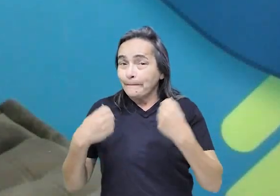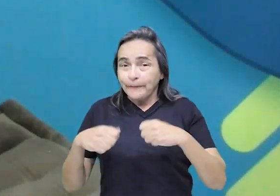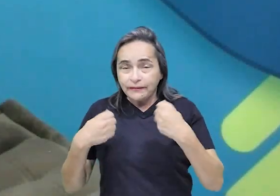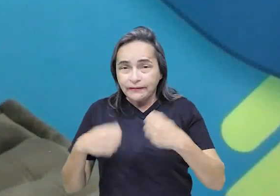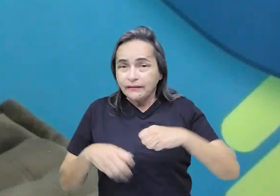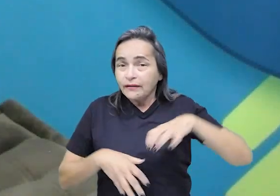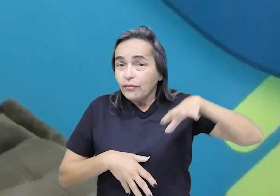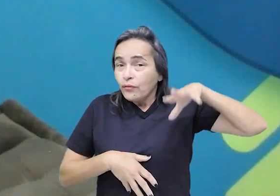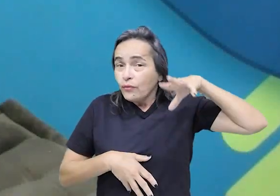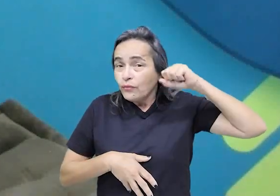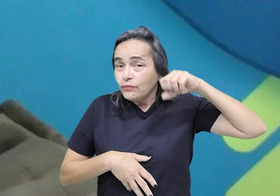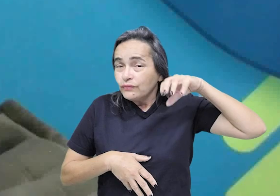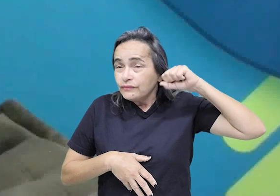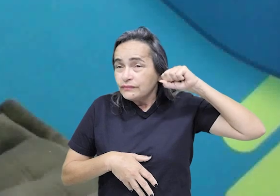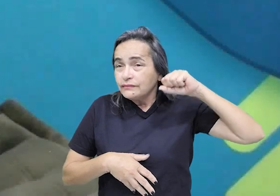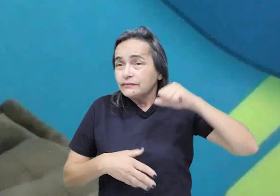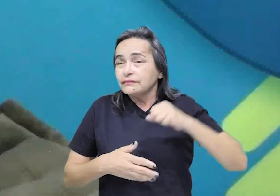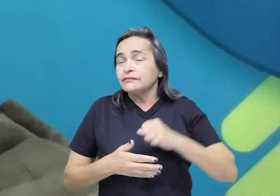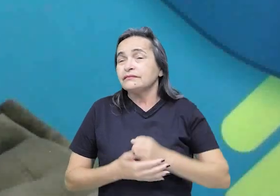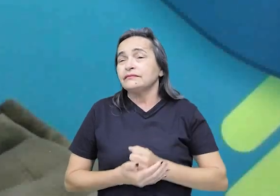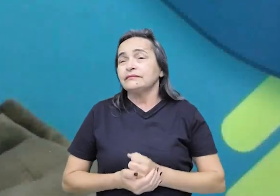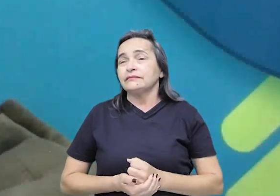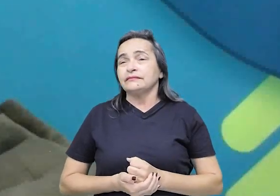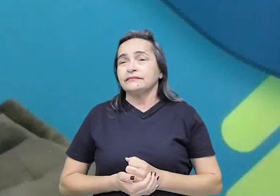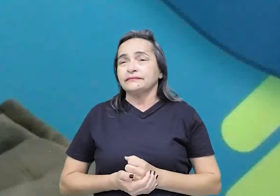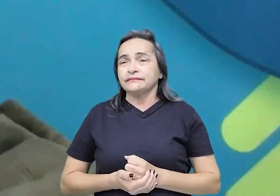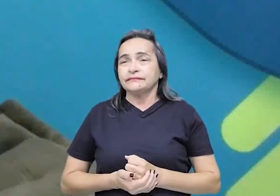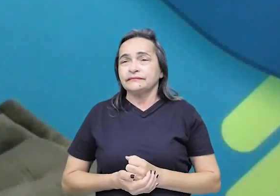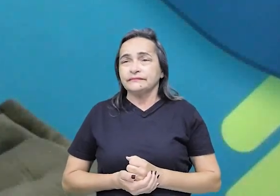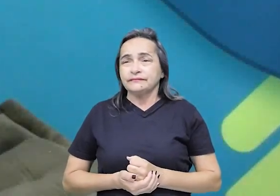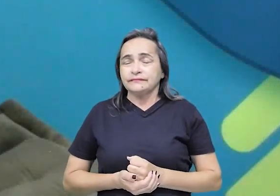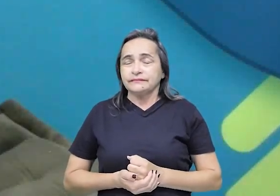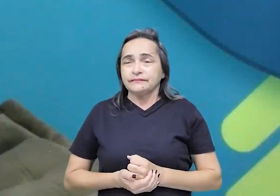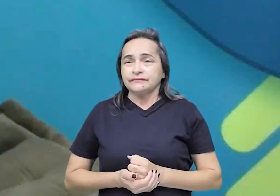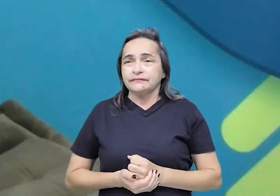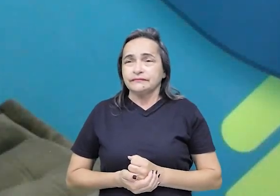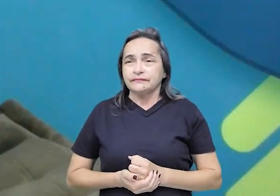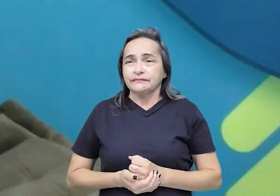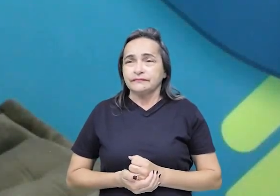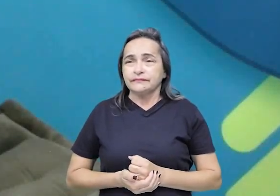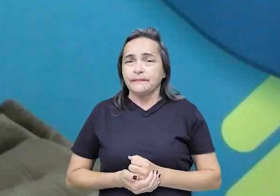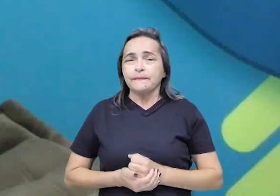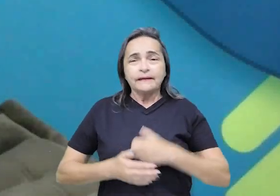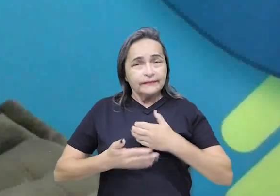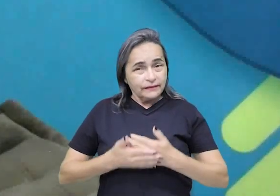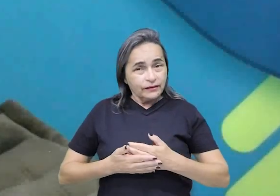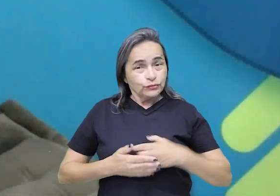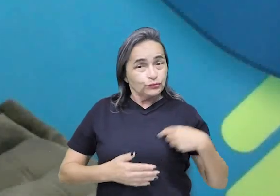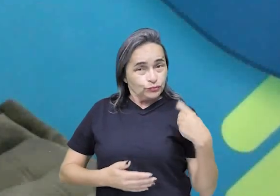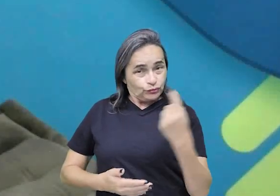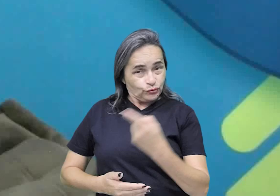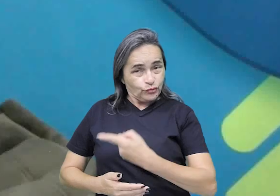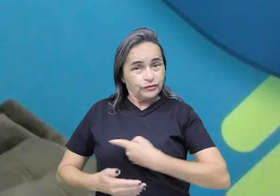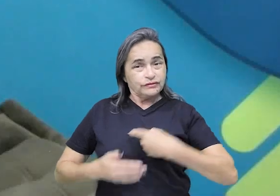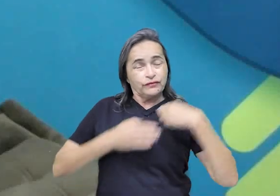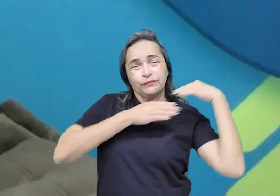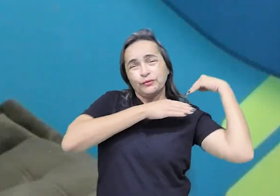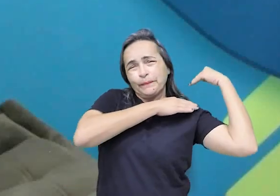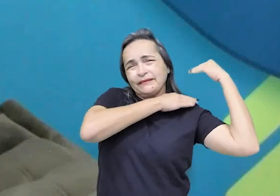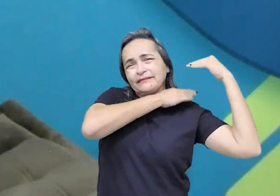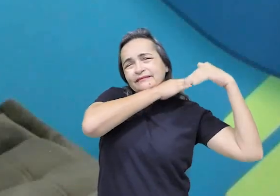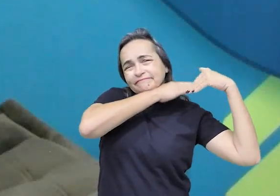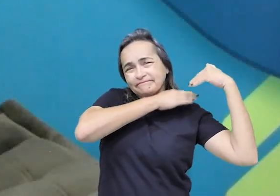preciso ouvir. A gente foi, vamos dizer assim, a gente foi melhorando, né? A gente